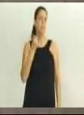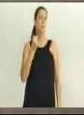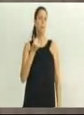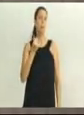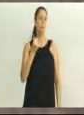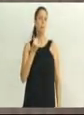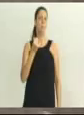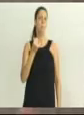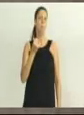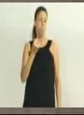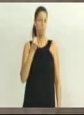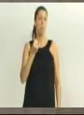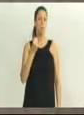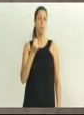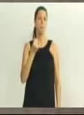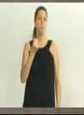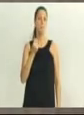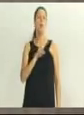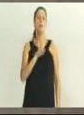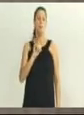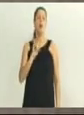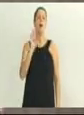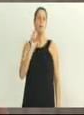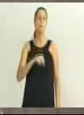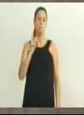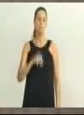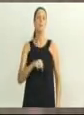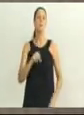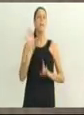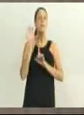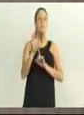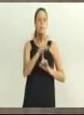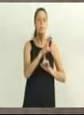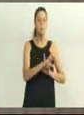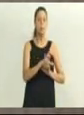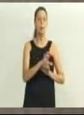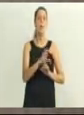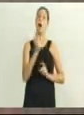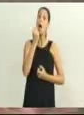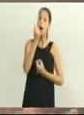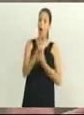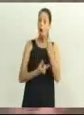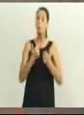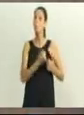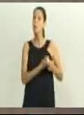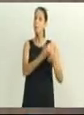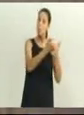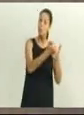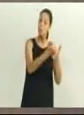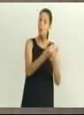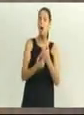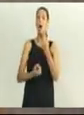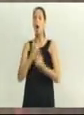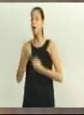Certamente, causará reflexo de ambos os lados. Alguns vão lhe apoiar, veementemente, outros vão lhe repudiar